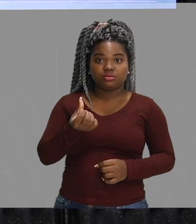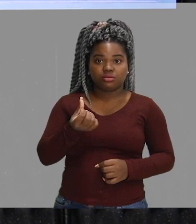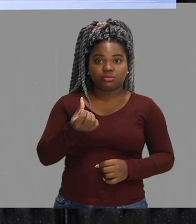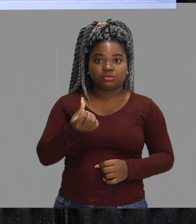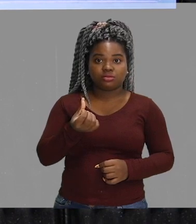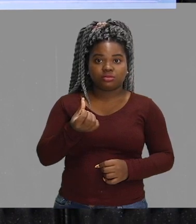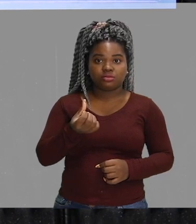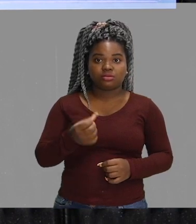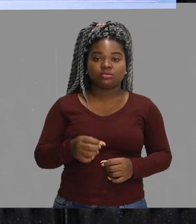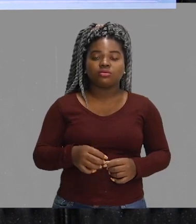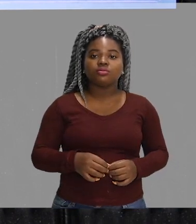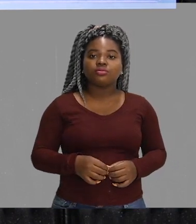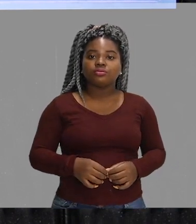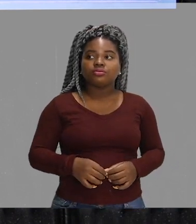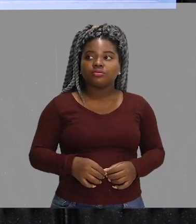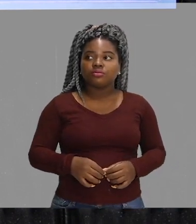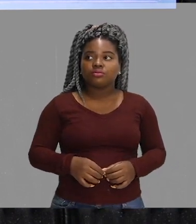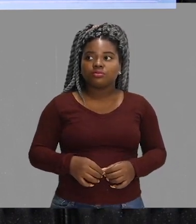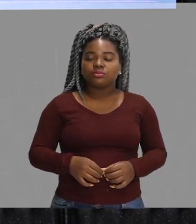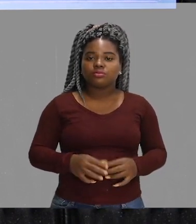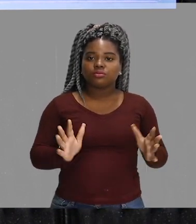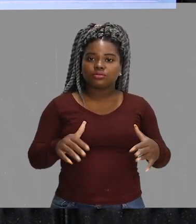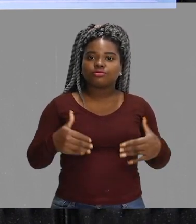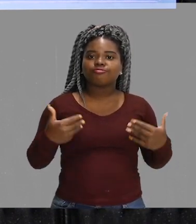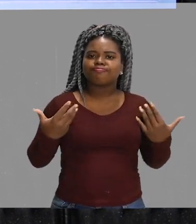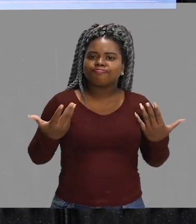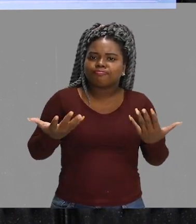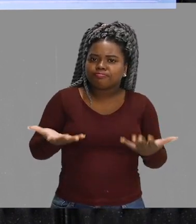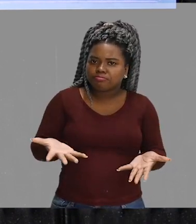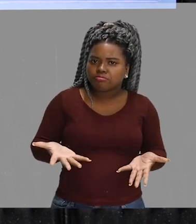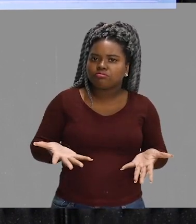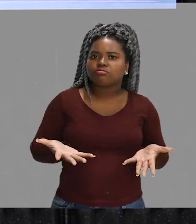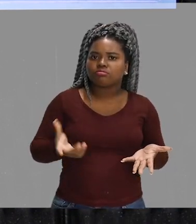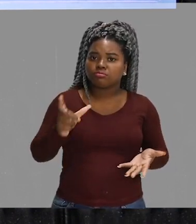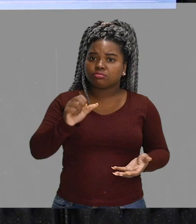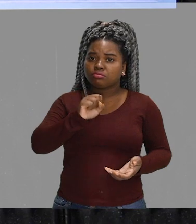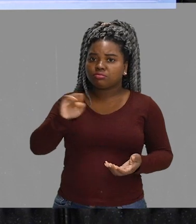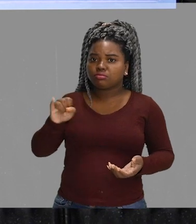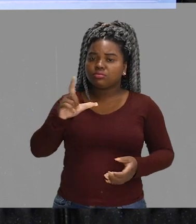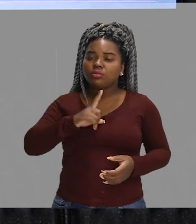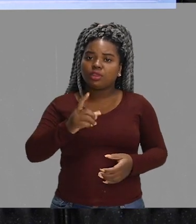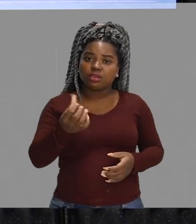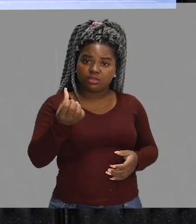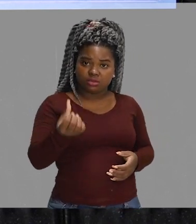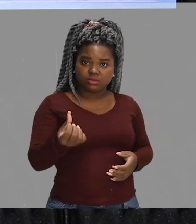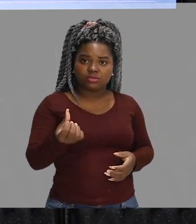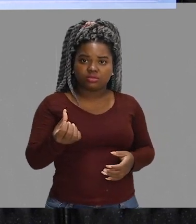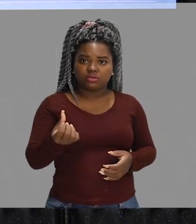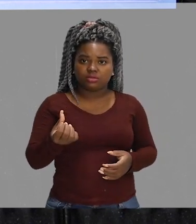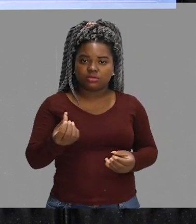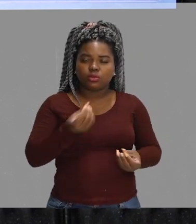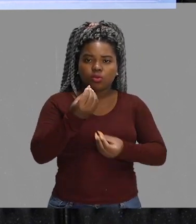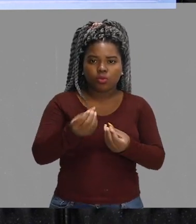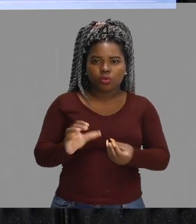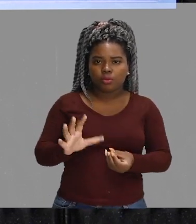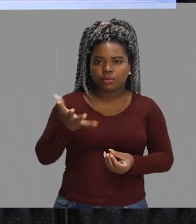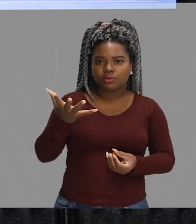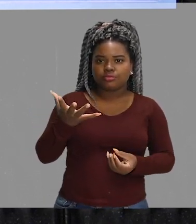elétrons. Ele vai estar localizado no 4º período, no bloco P.